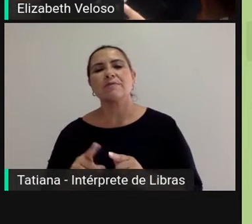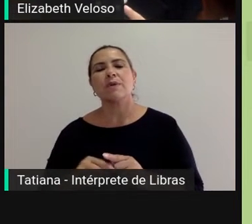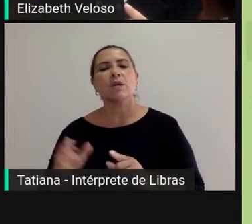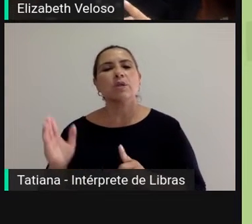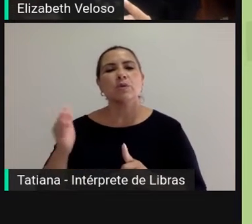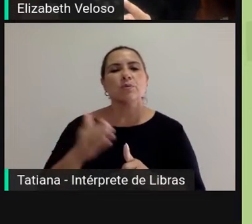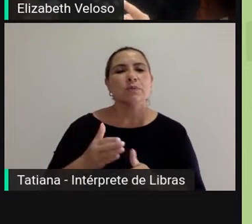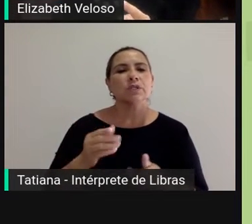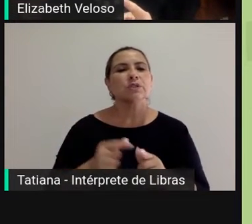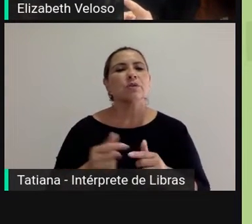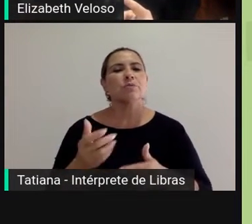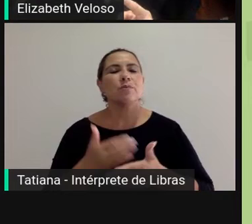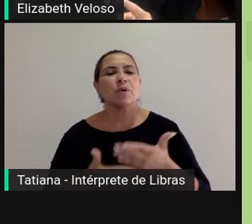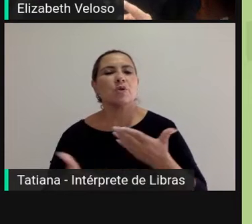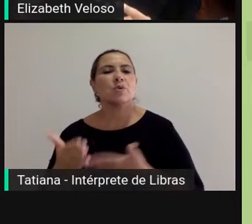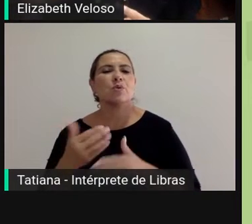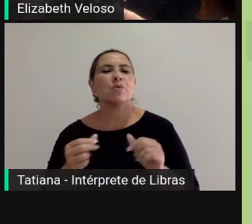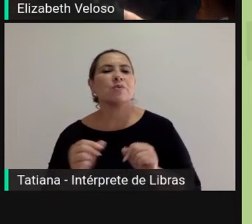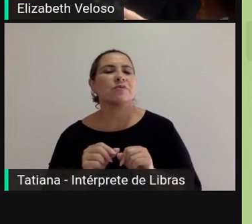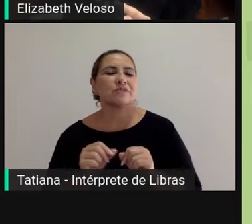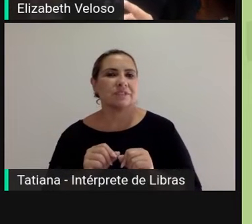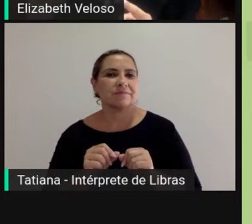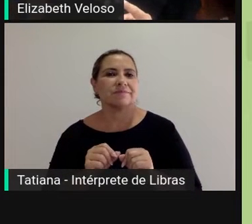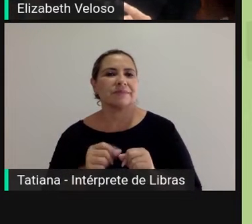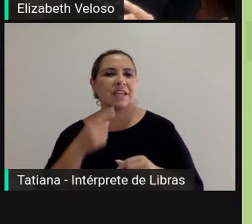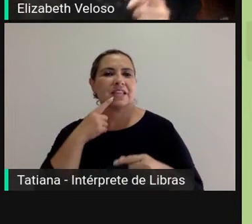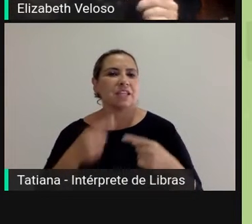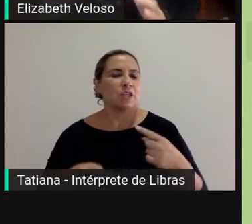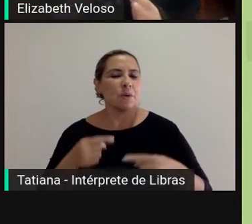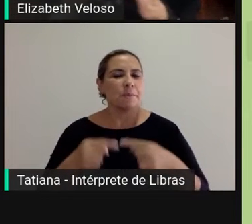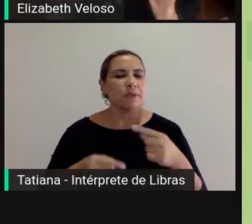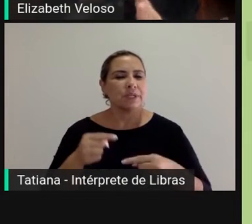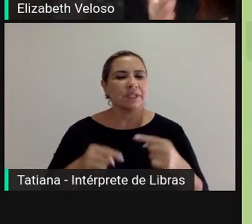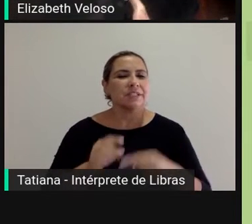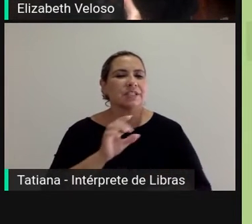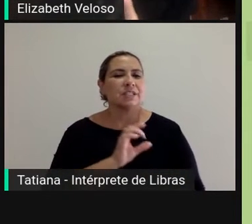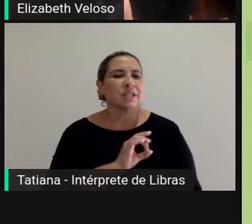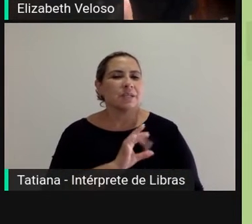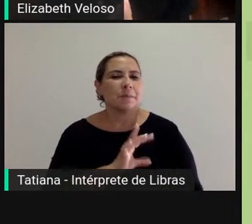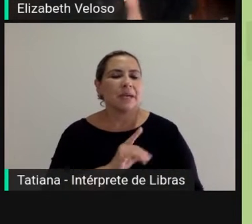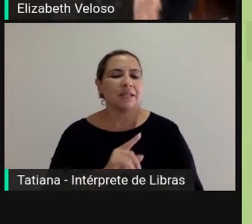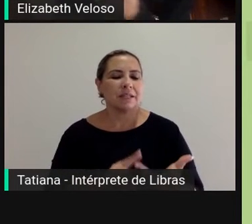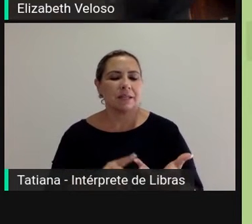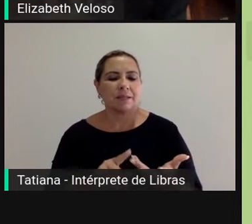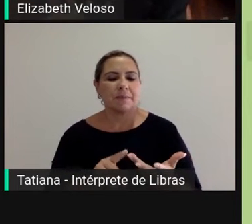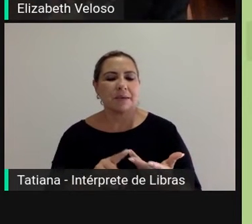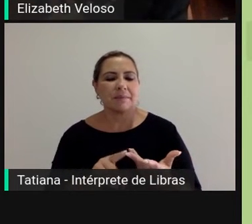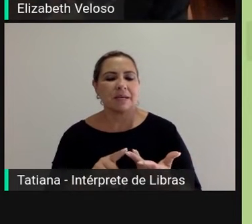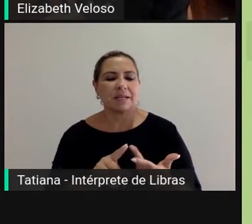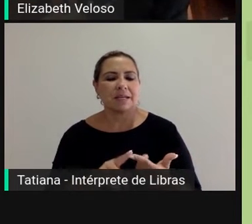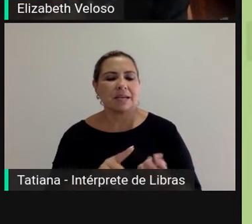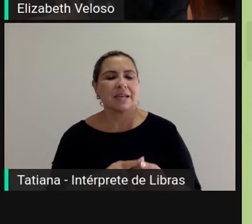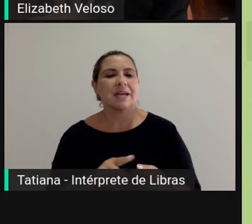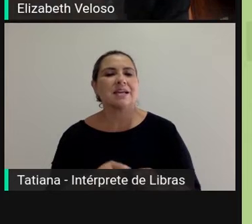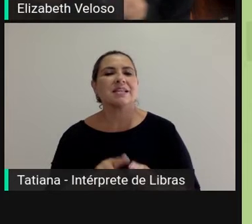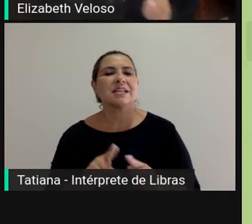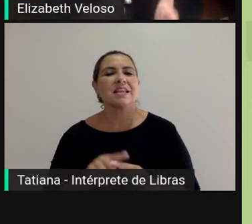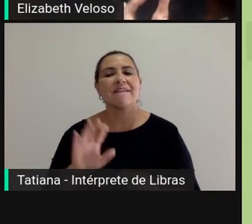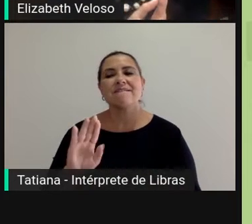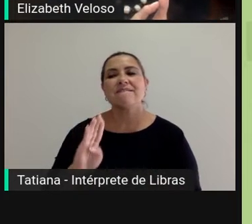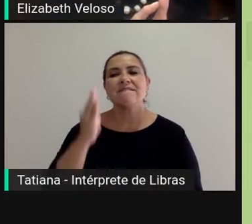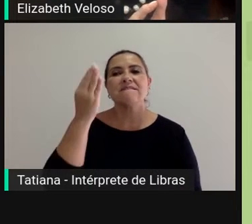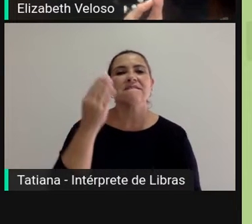ou plataformização, ou a política do medo, enfim, essa série de questões que são discutidas, ou o próprio fake news, né?